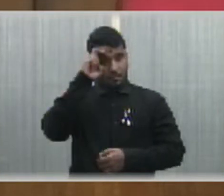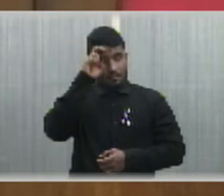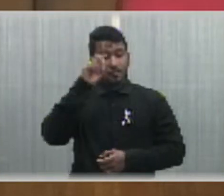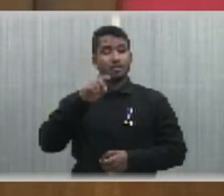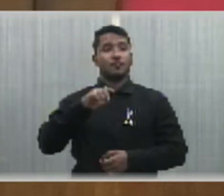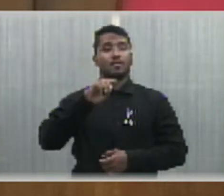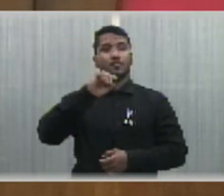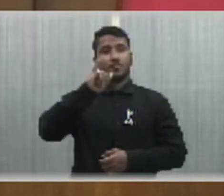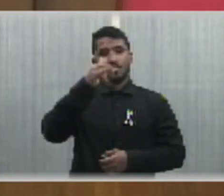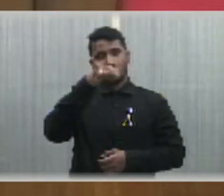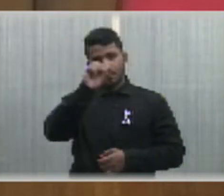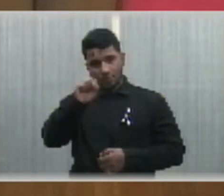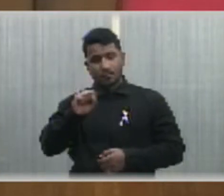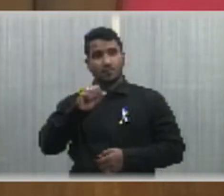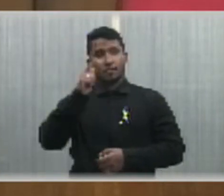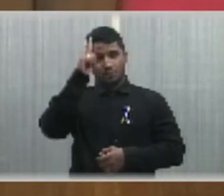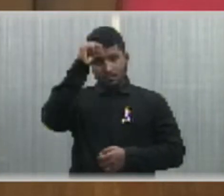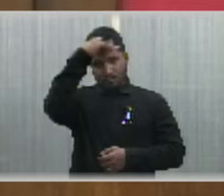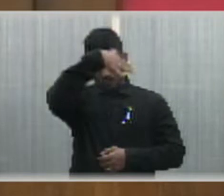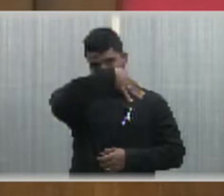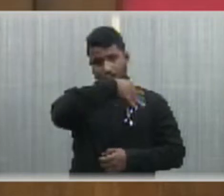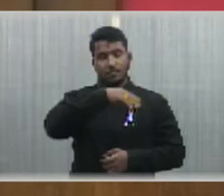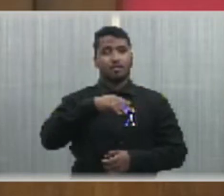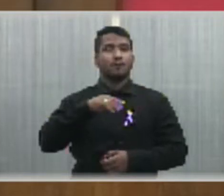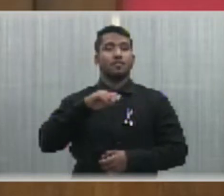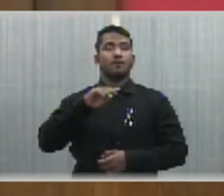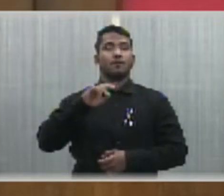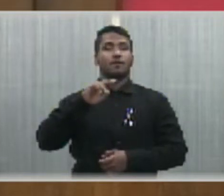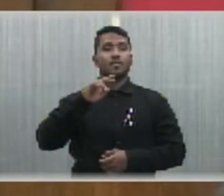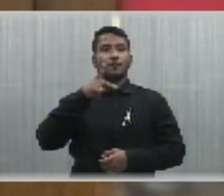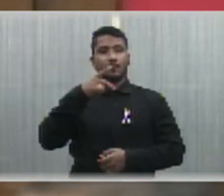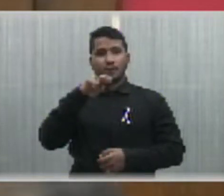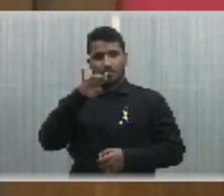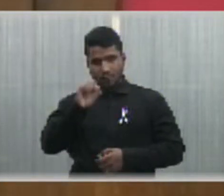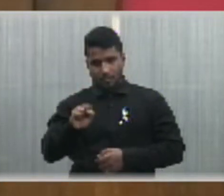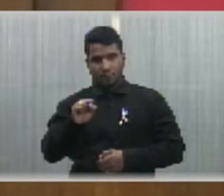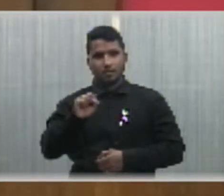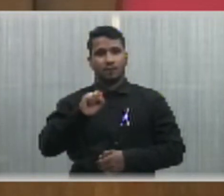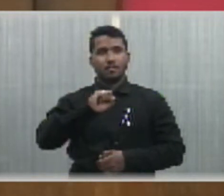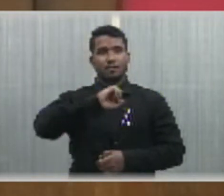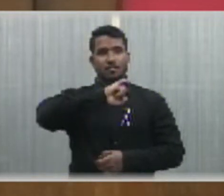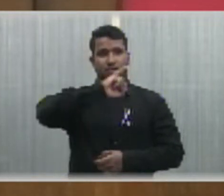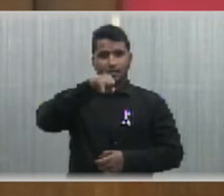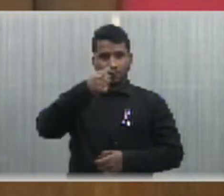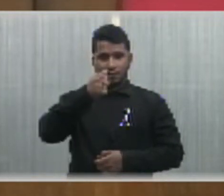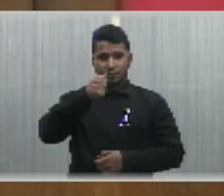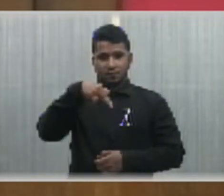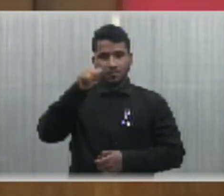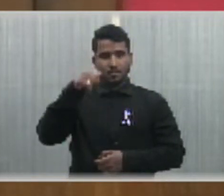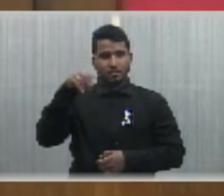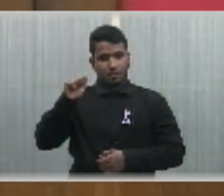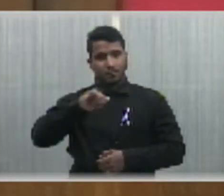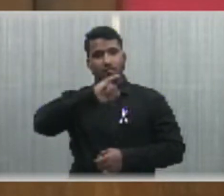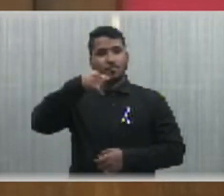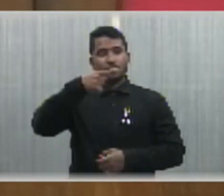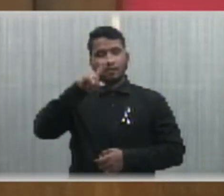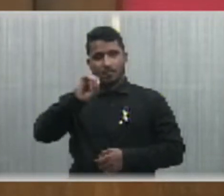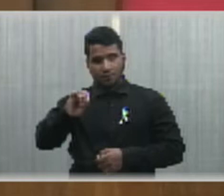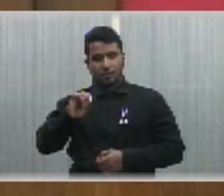Gessivaldo Isaías, Gustavo Neiva, Hélio Isaías, Henrique Pires, Janaína Marques, João